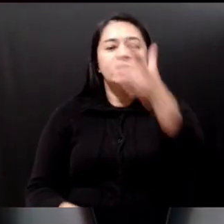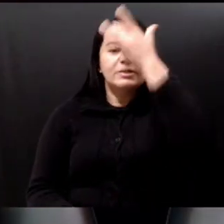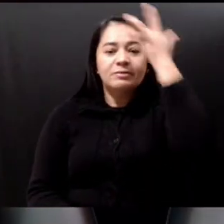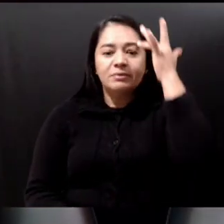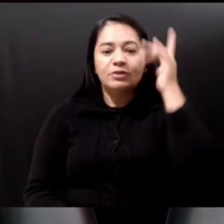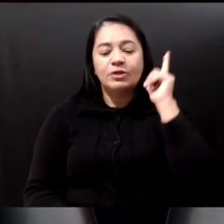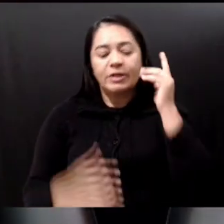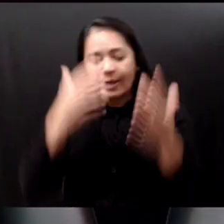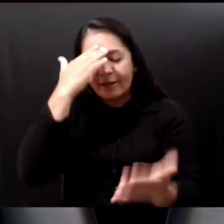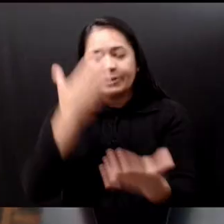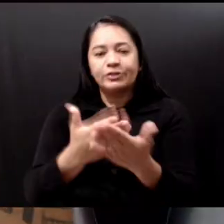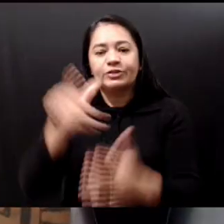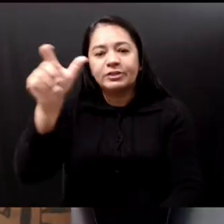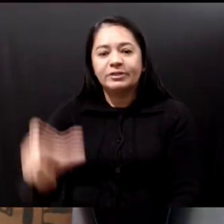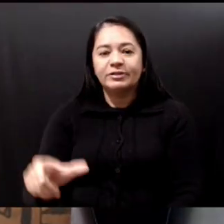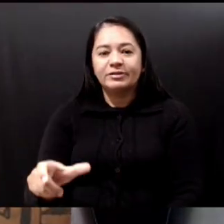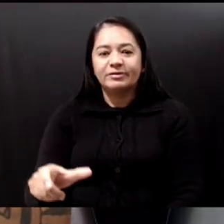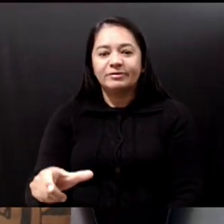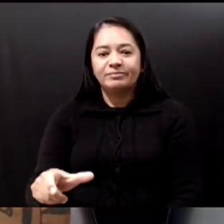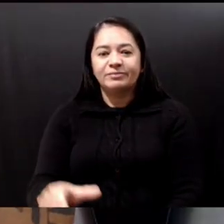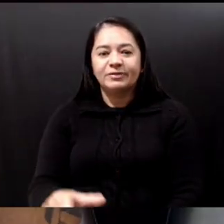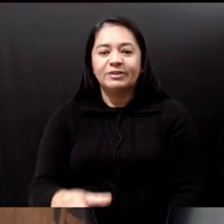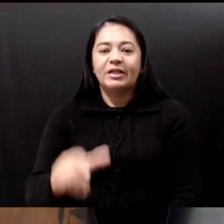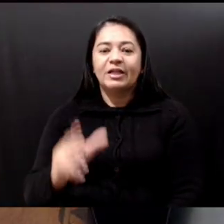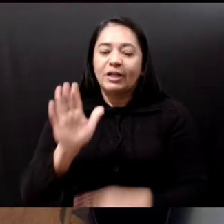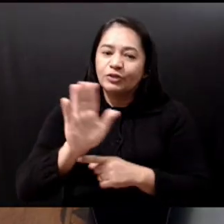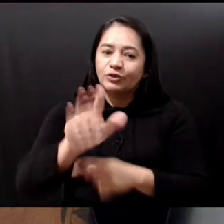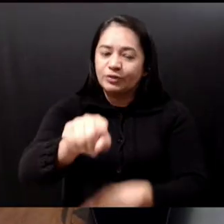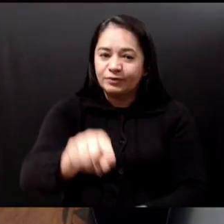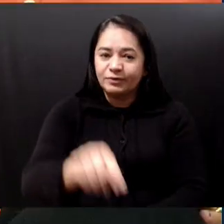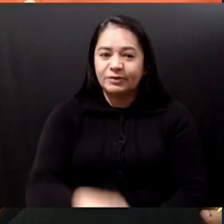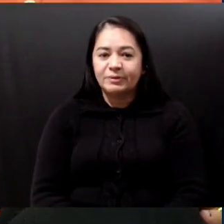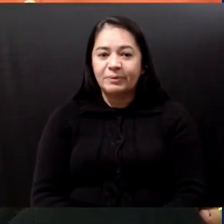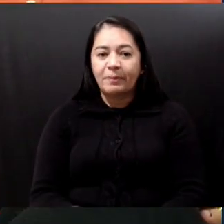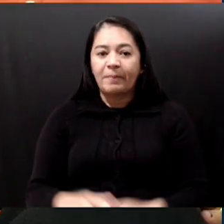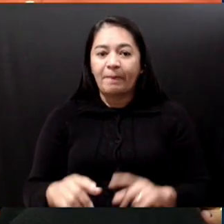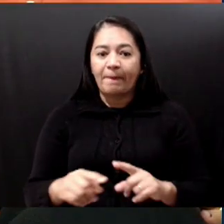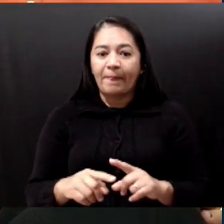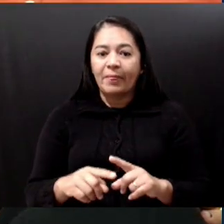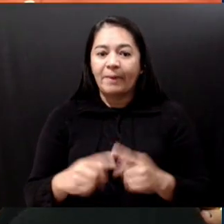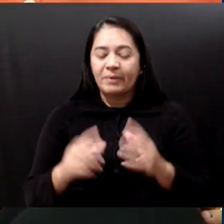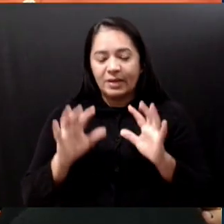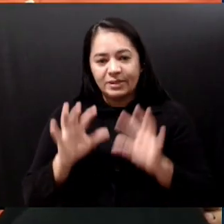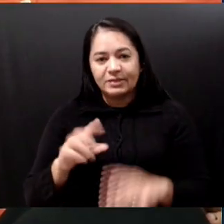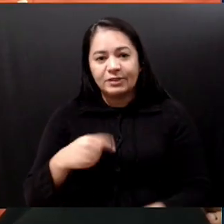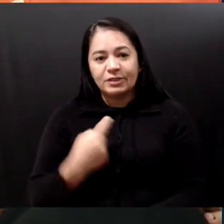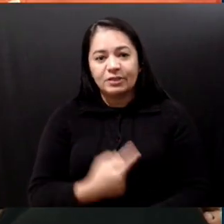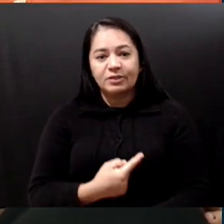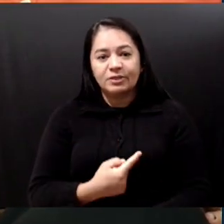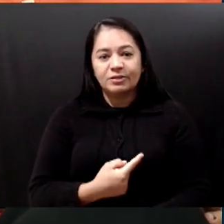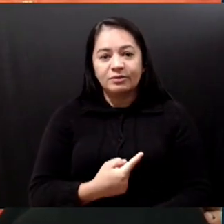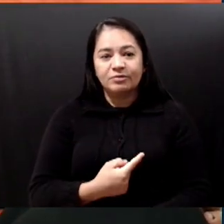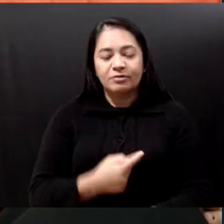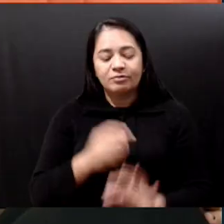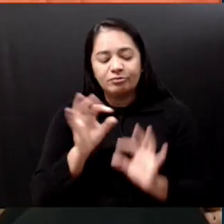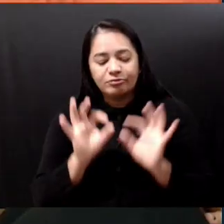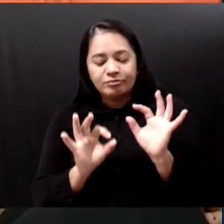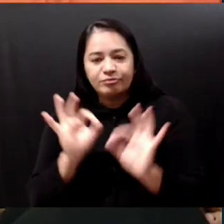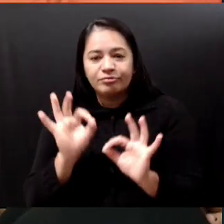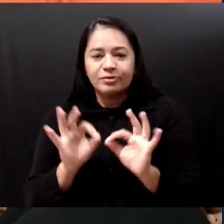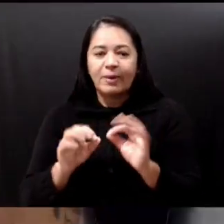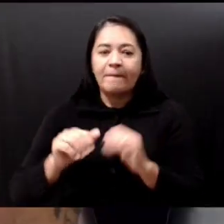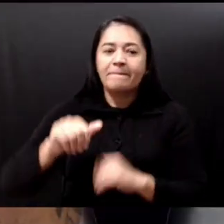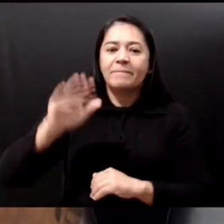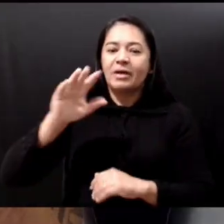cubram o seu ponto fraco. Concordo Uhum. 100%. E é assim que a gente vai se moldando para ficar cada vez mais forte, aguentar cada vez